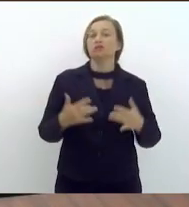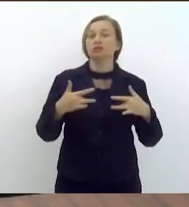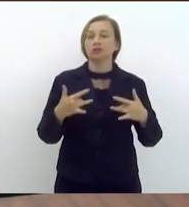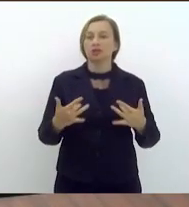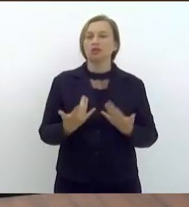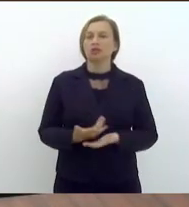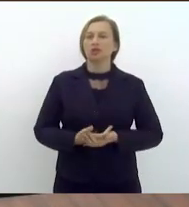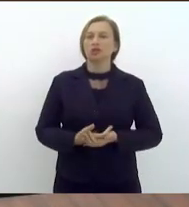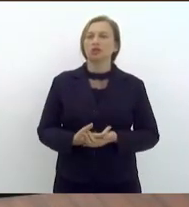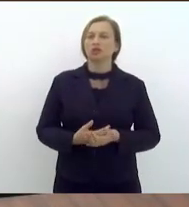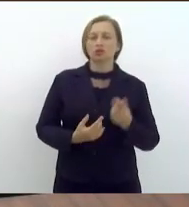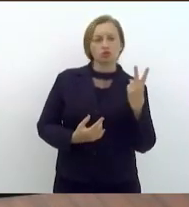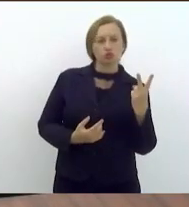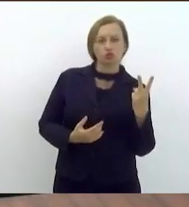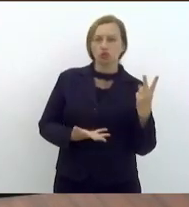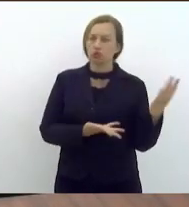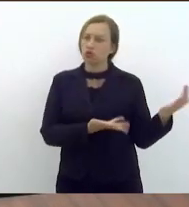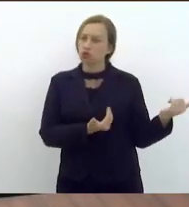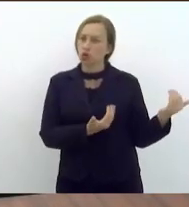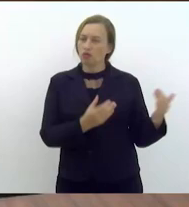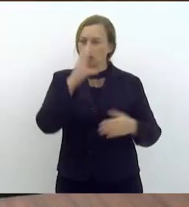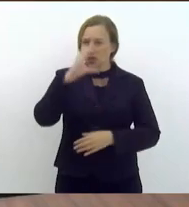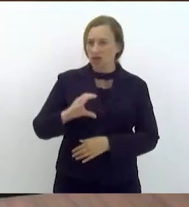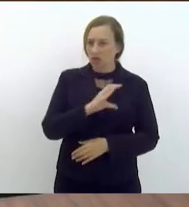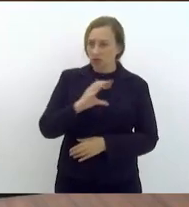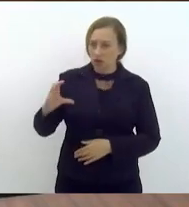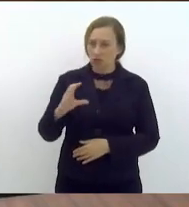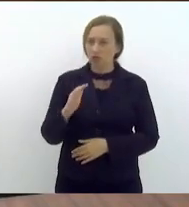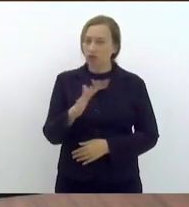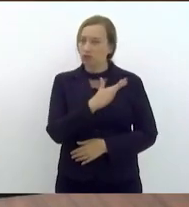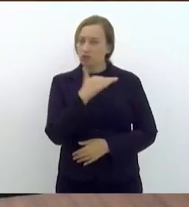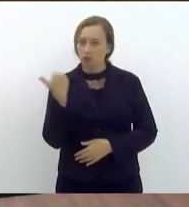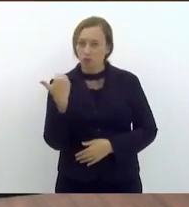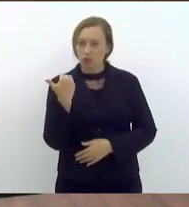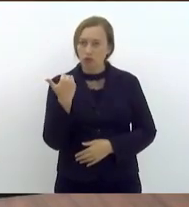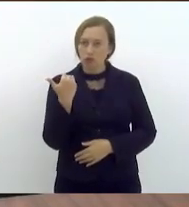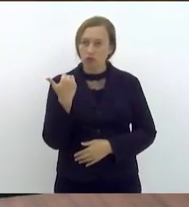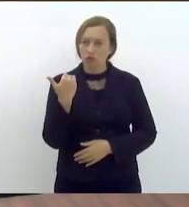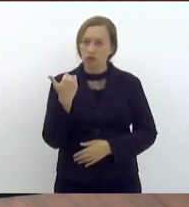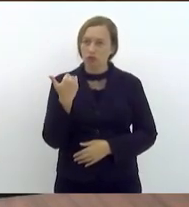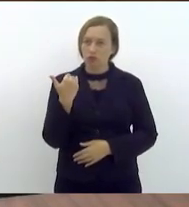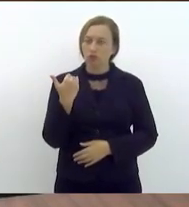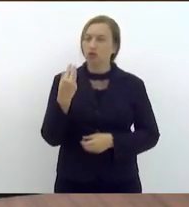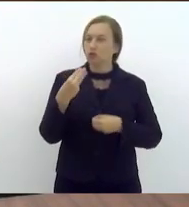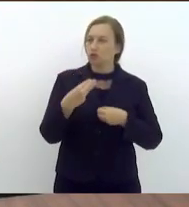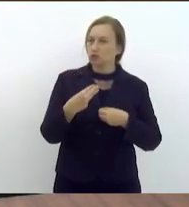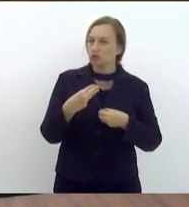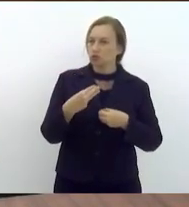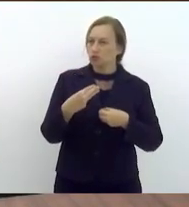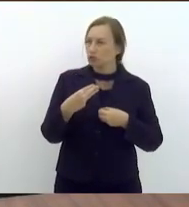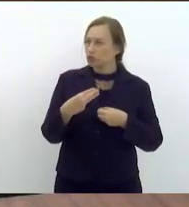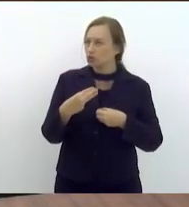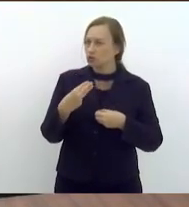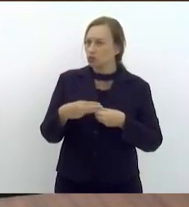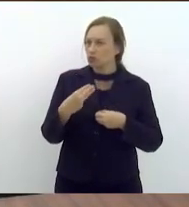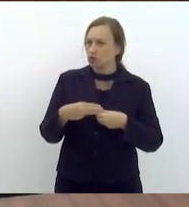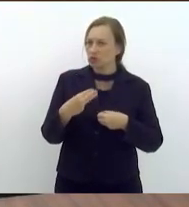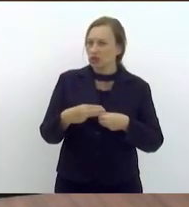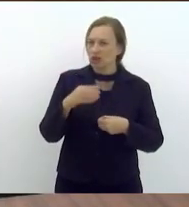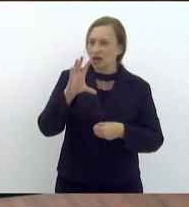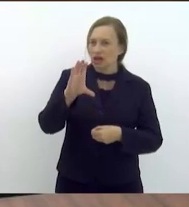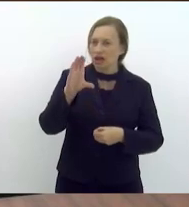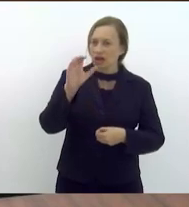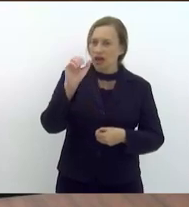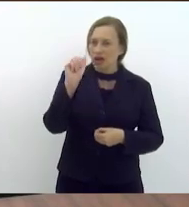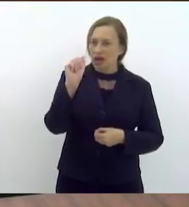a questão dos dois jovens católicos que foram assassinados lá no município na escola estadual no município de Cambé